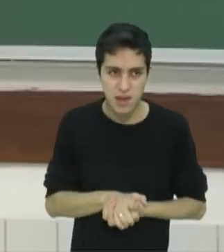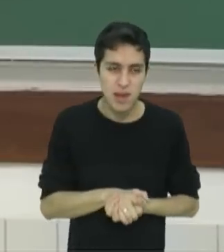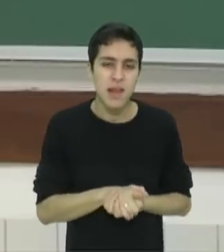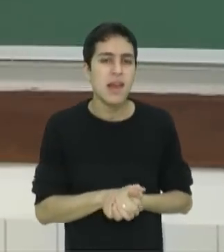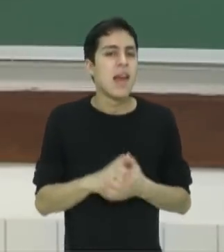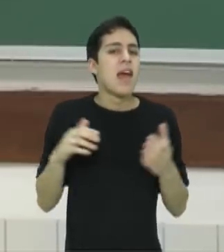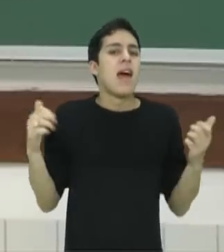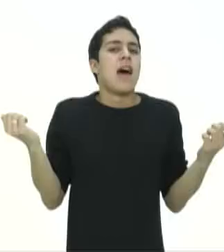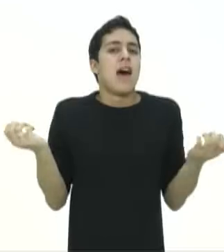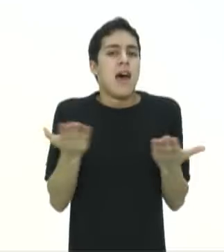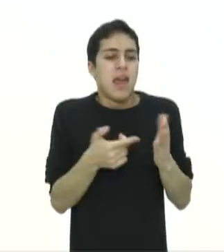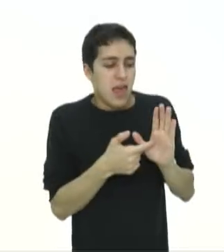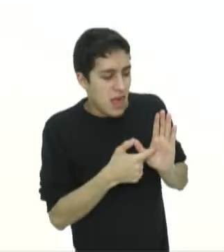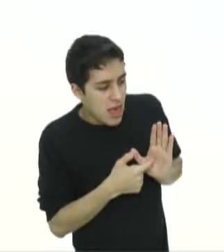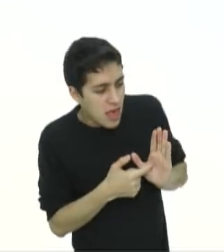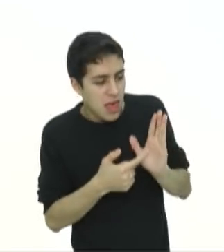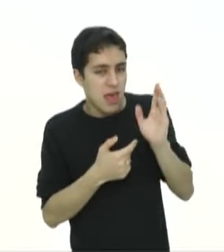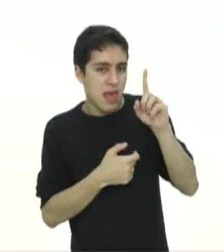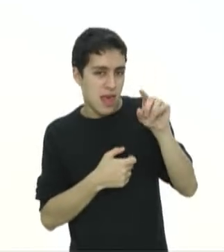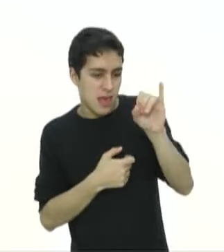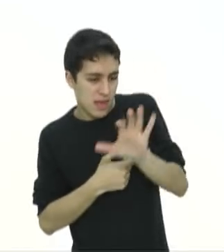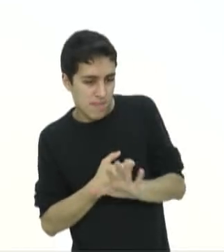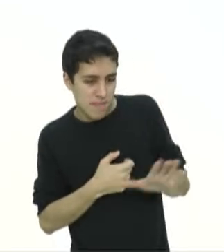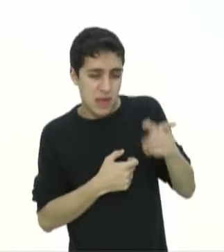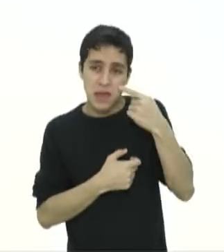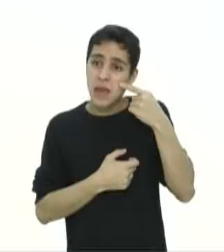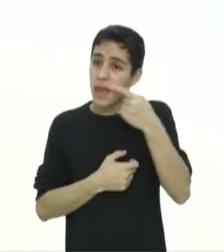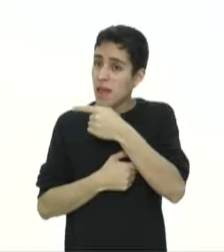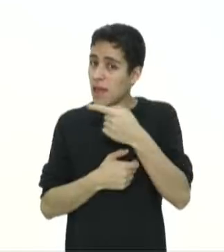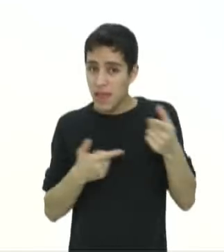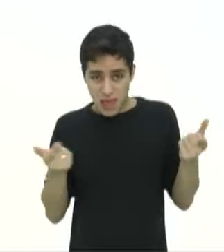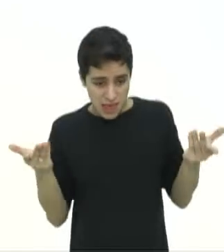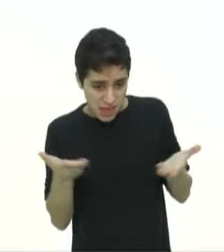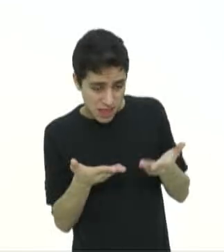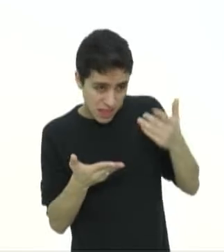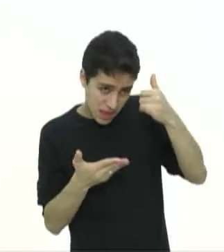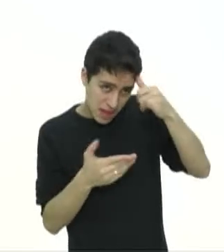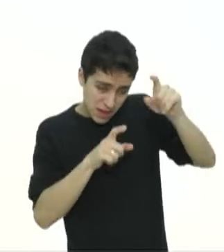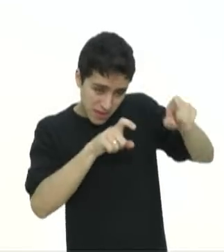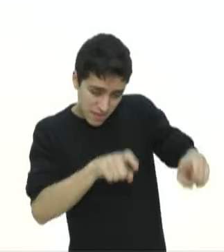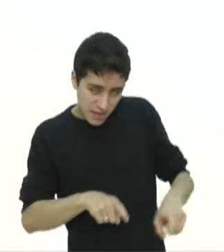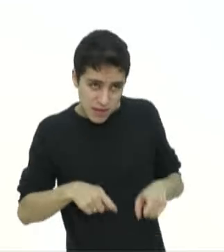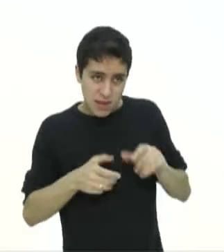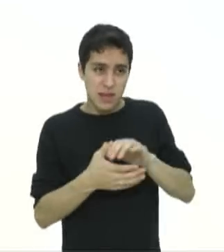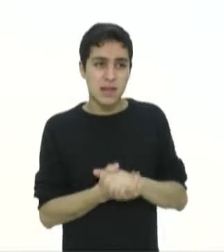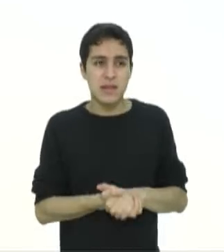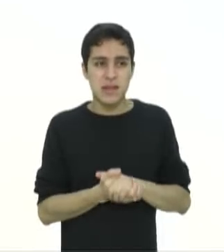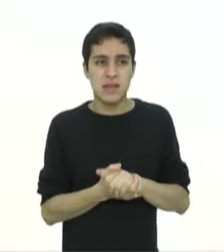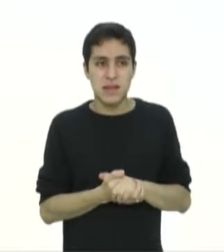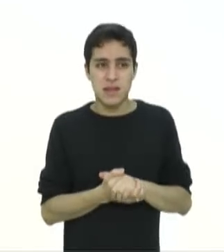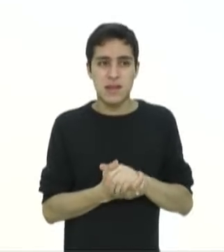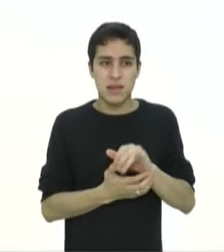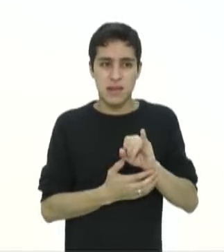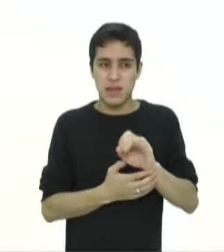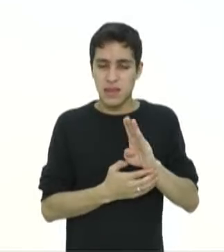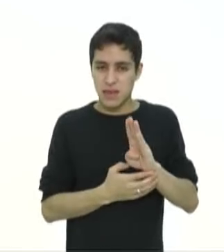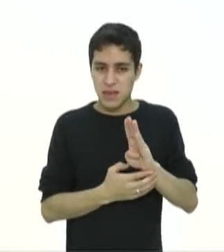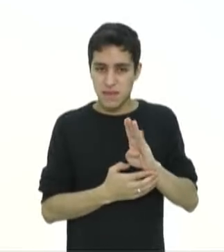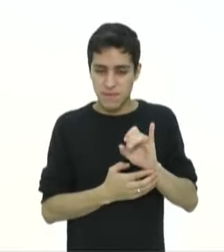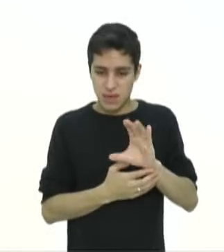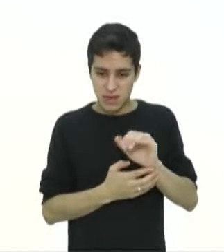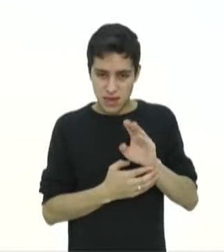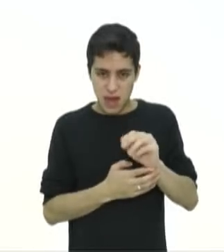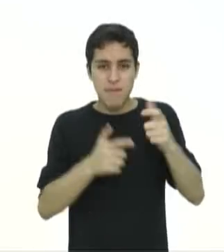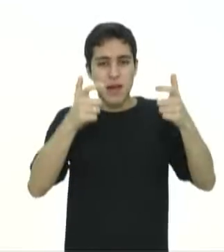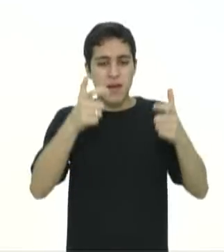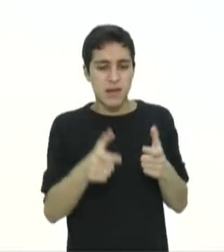apresentando para vocês uma imagem da atual fazenda Ibicaba, ou seja, do que foi um dia a fazenda Ibicaba, atualmente